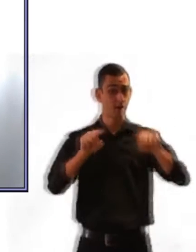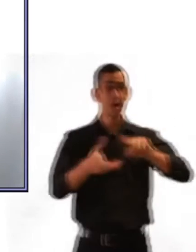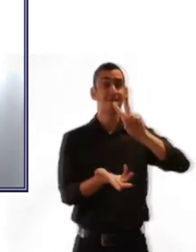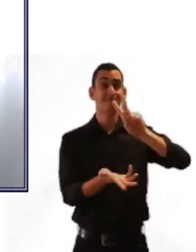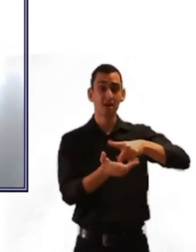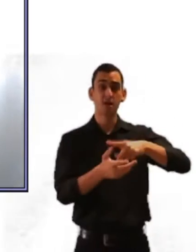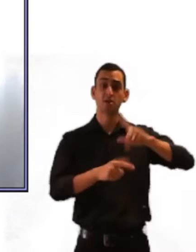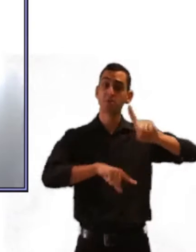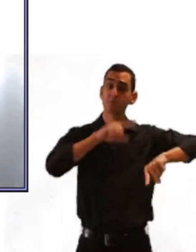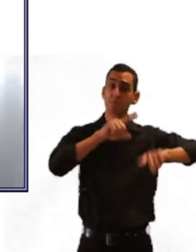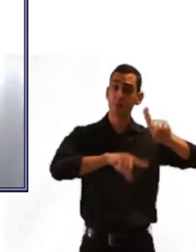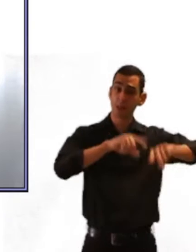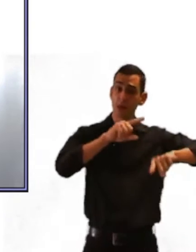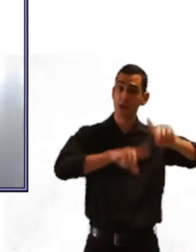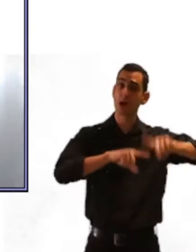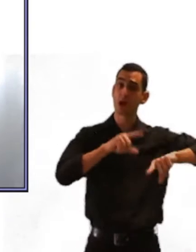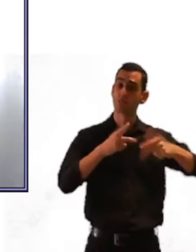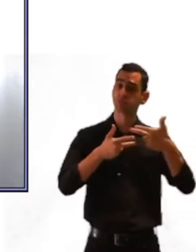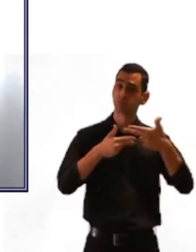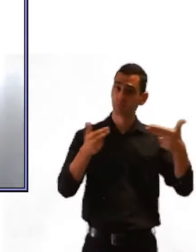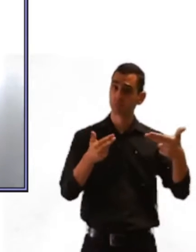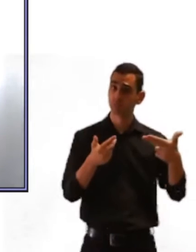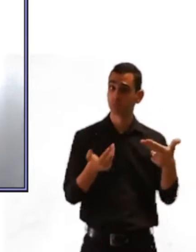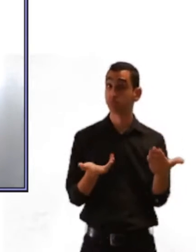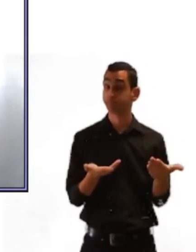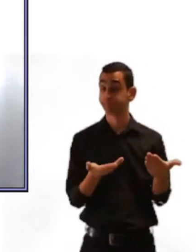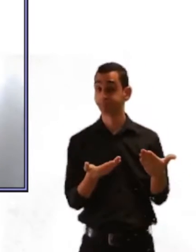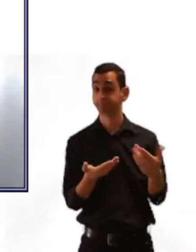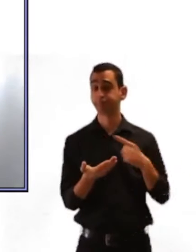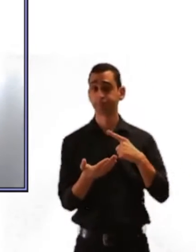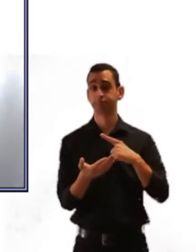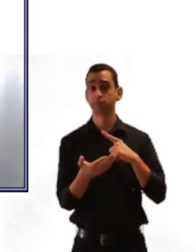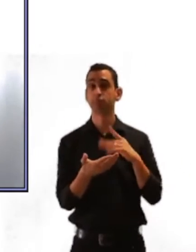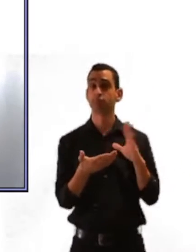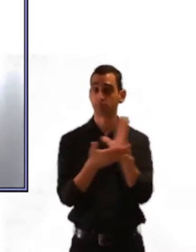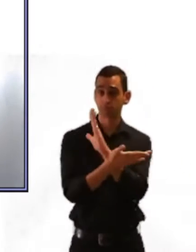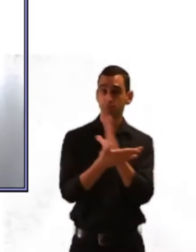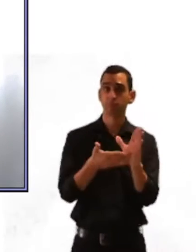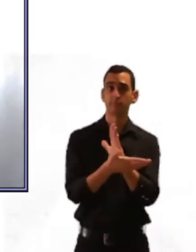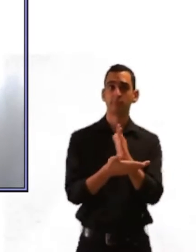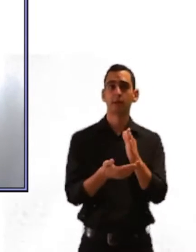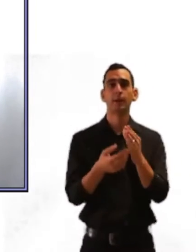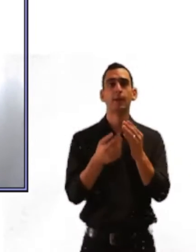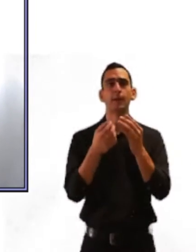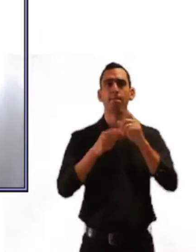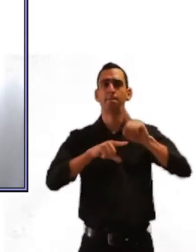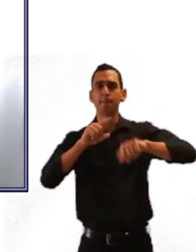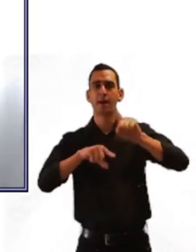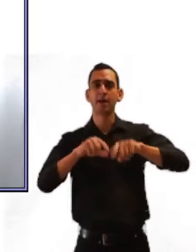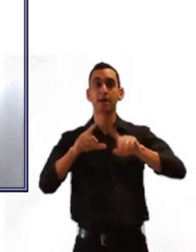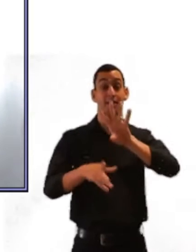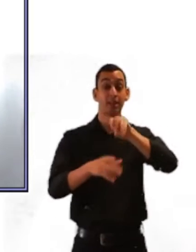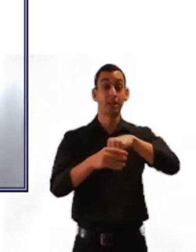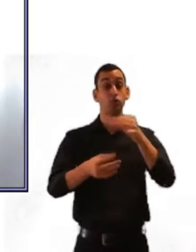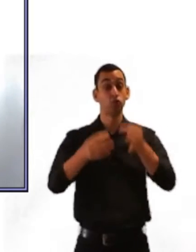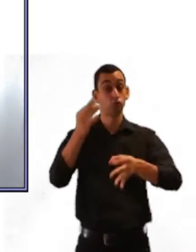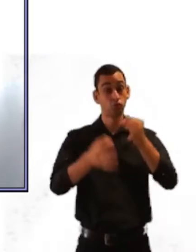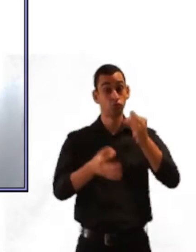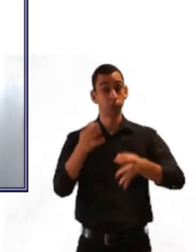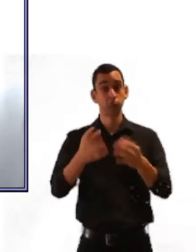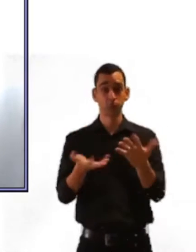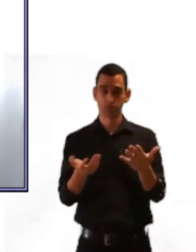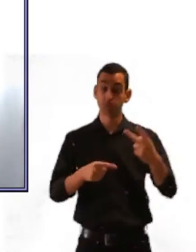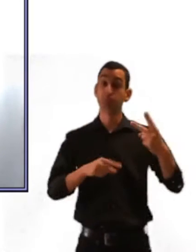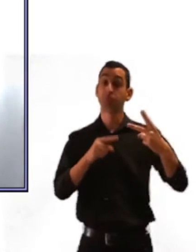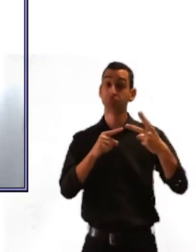se trate de bens jurídicos, né, penais ali, que são considerados bens jurídicos extremamente relevantes. Então, é